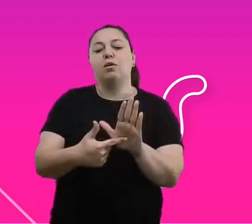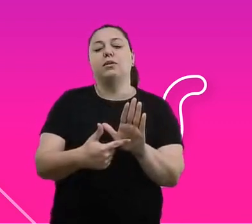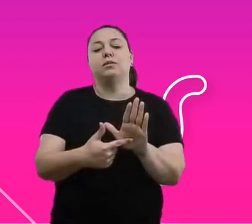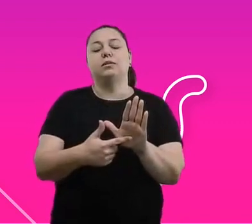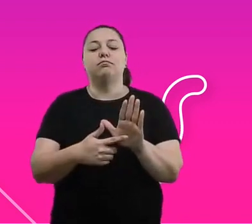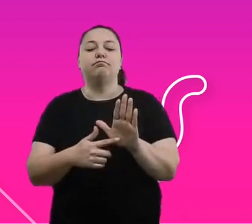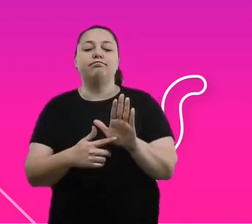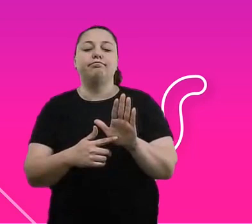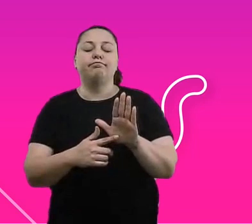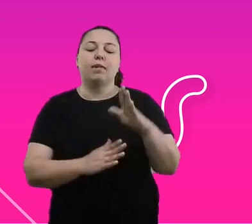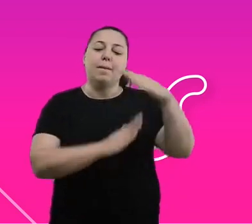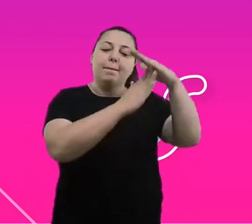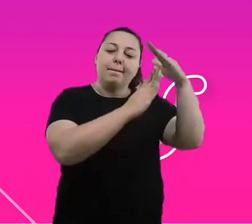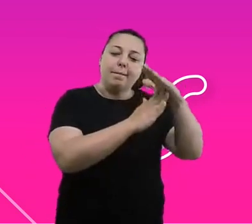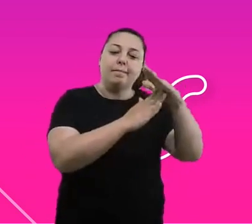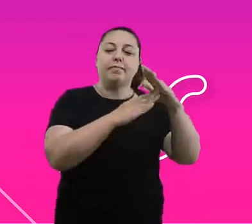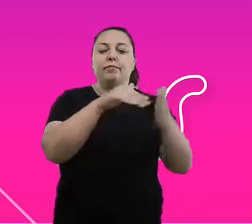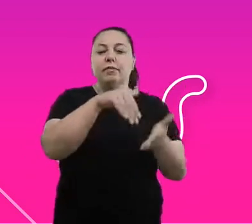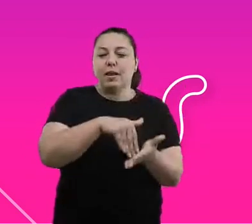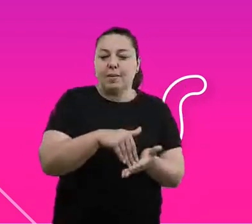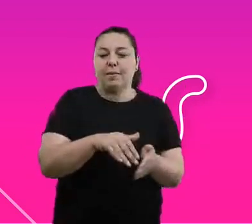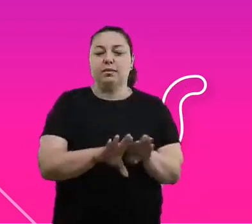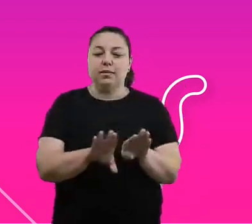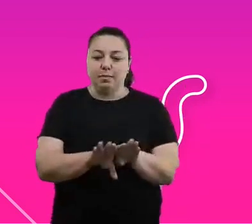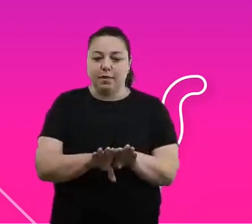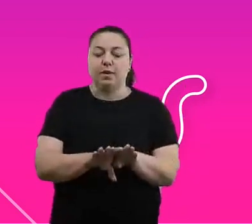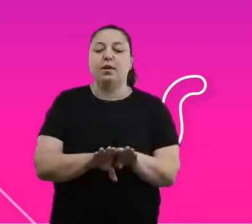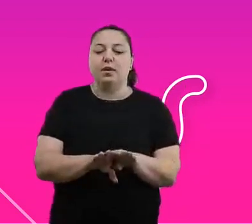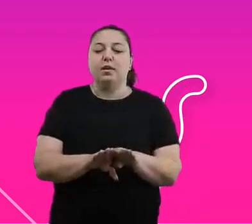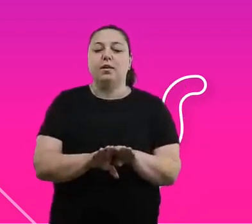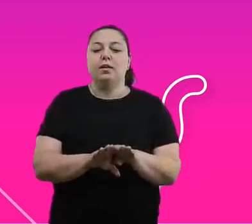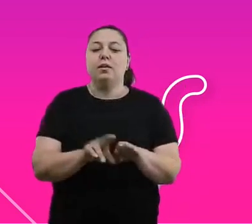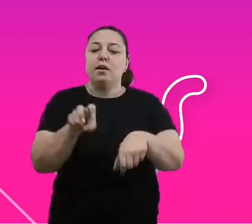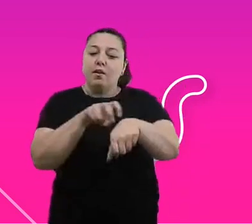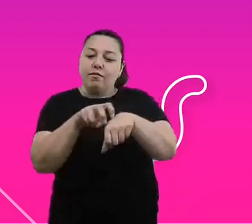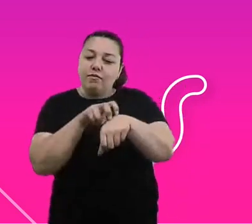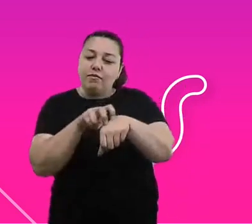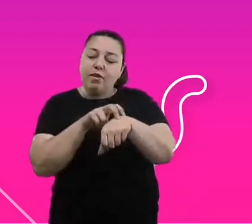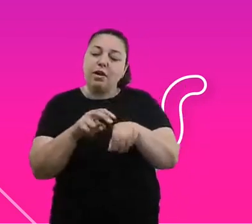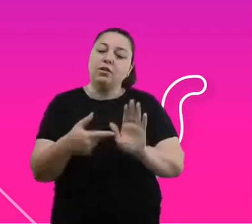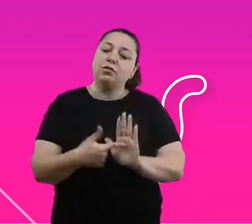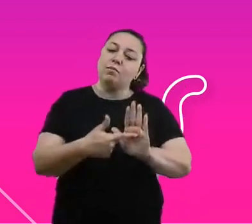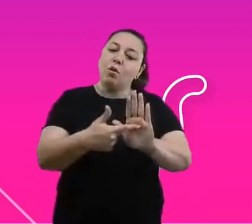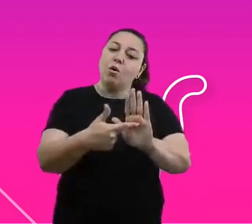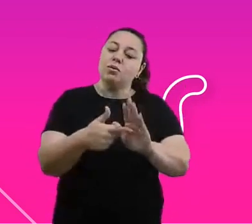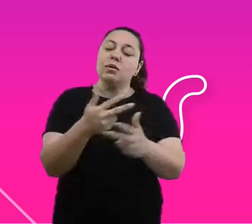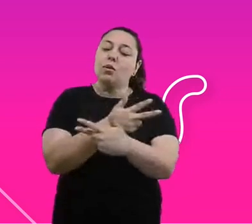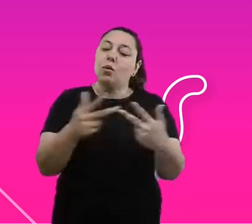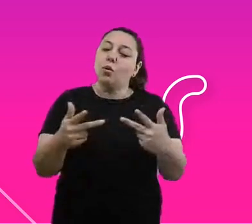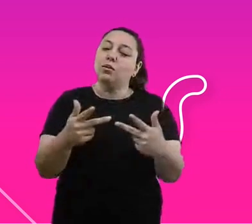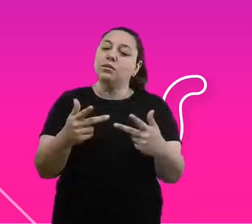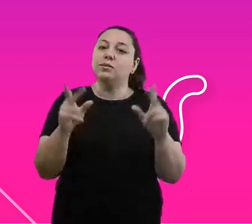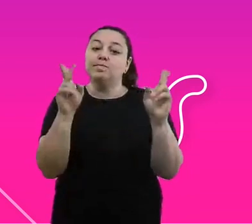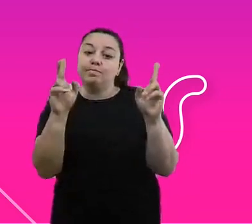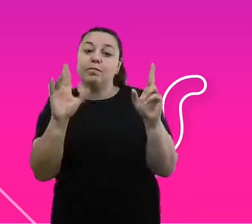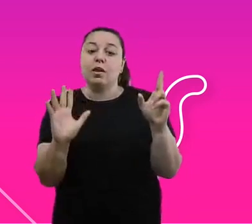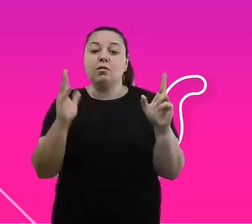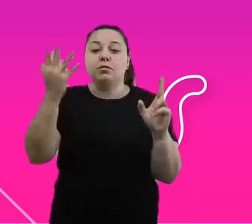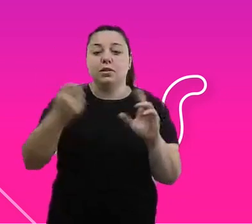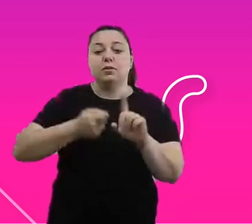da proteína animal em Minas Gerais, gerando alertas sobre o risco de desabastecimento durante o período da